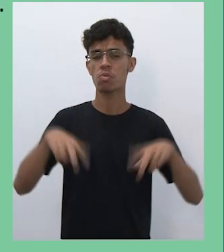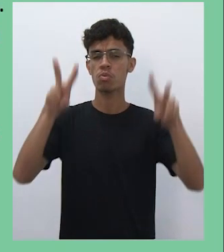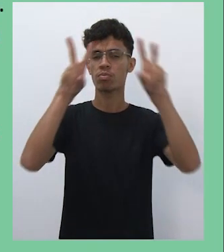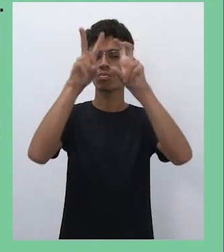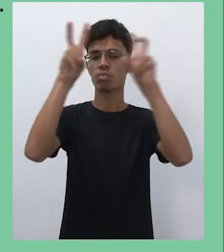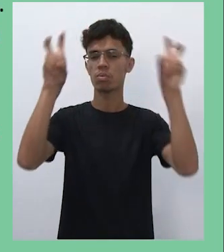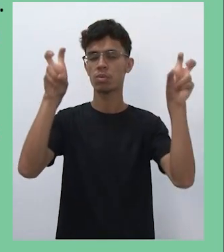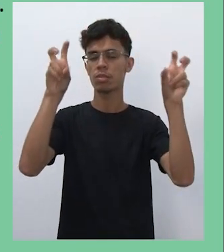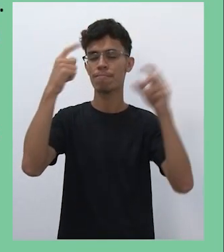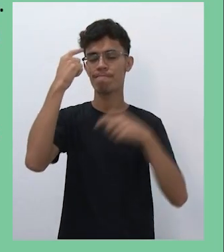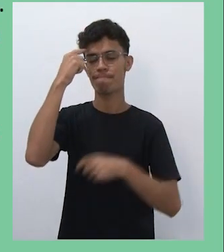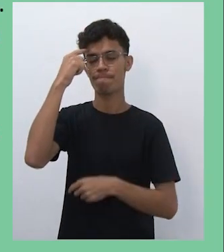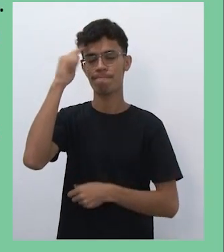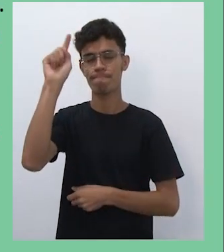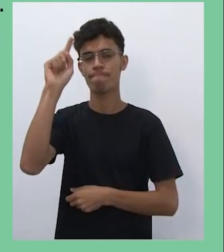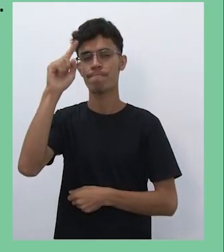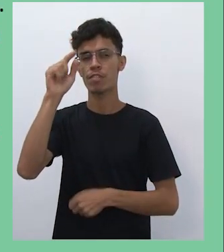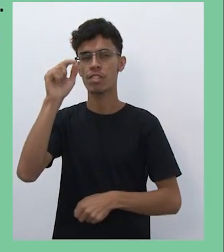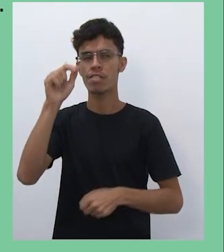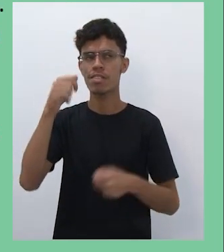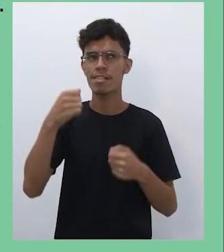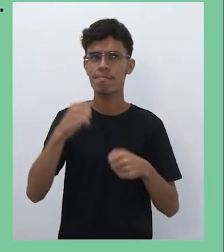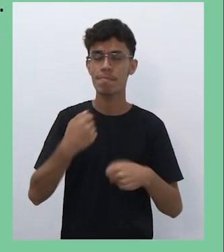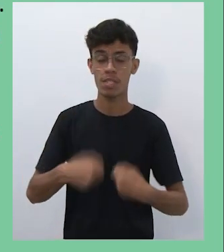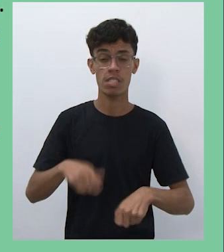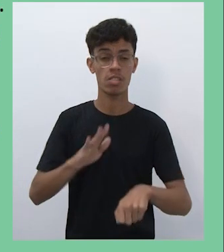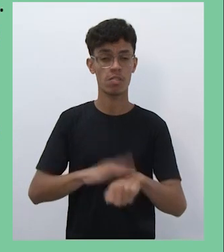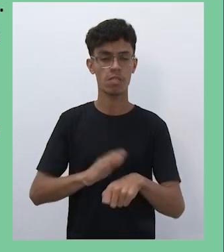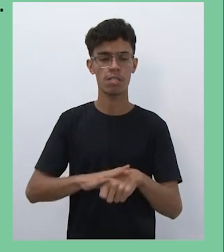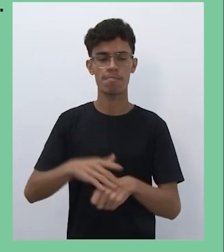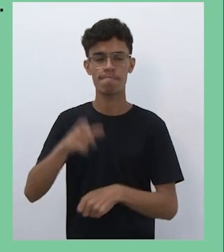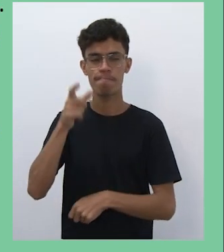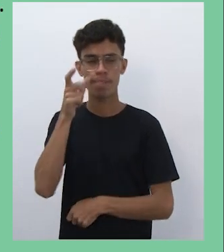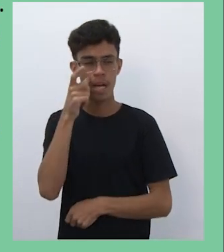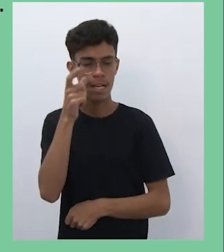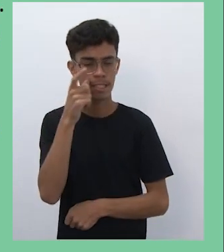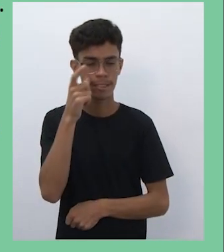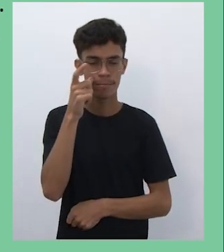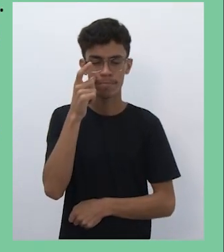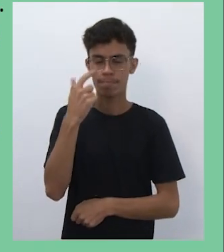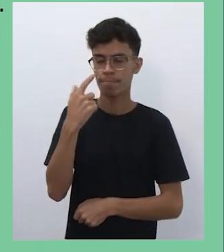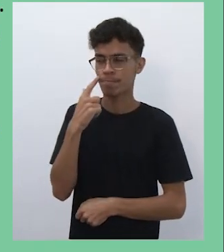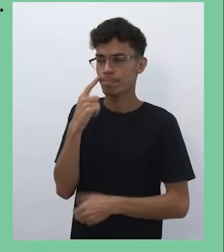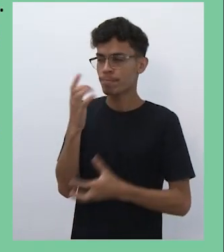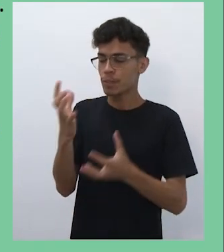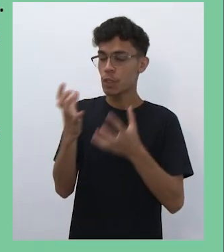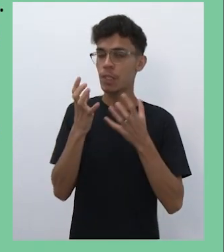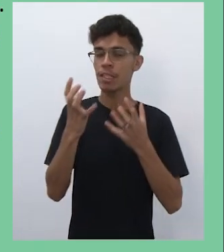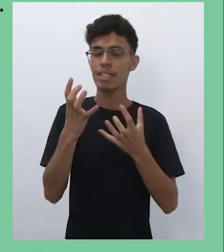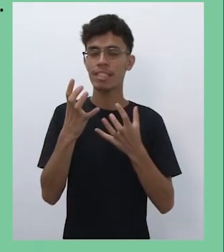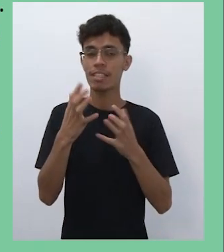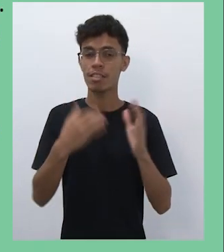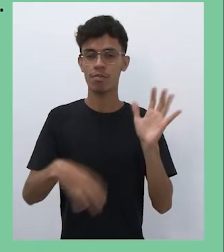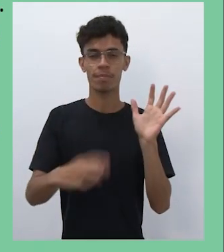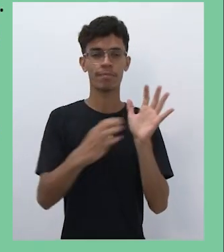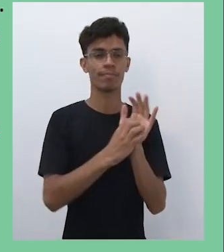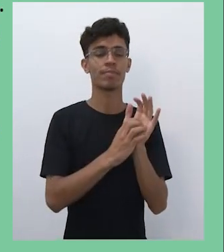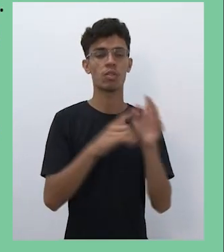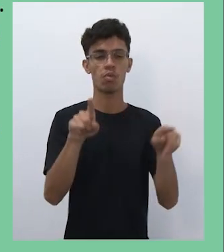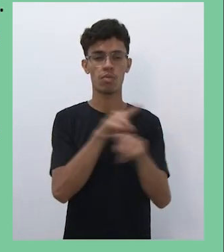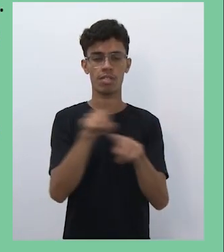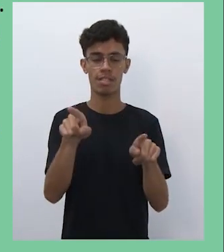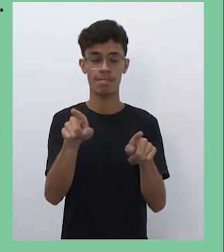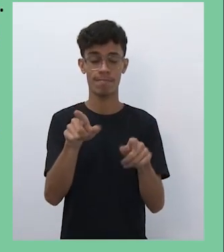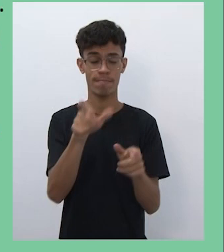deve dar ideia do que queremos fazer, provocando curiosidade, interesse e impacto no leitor.